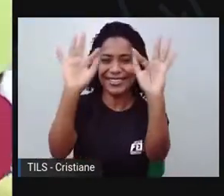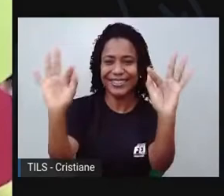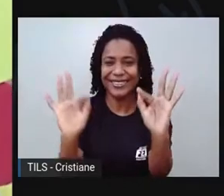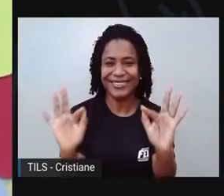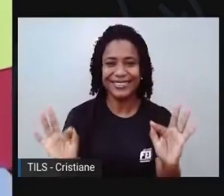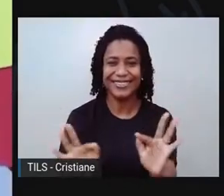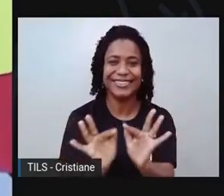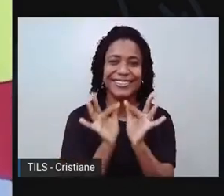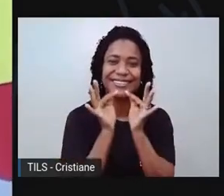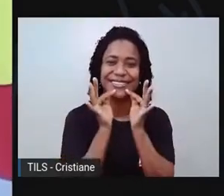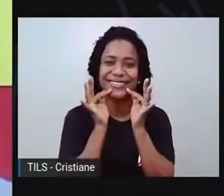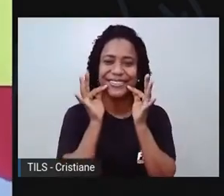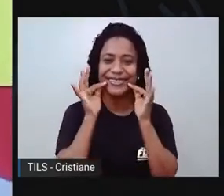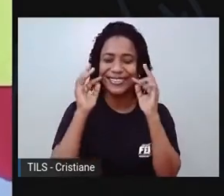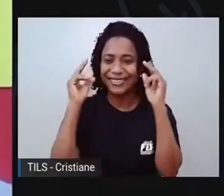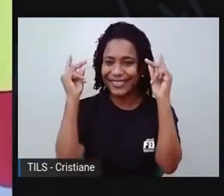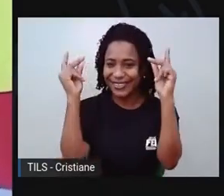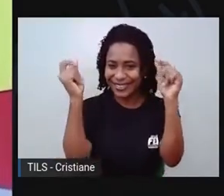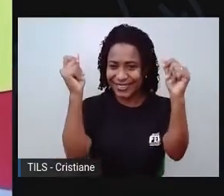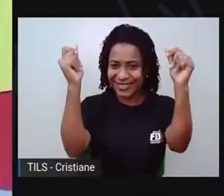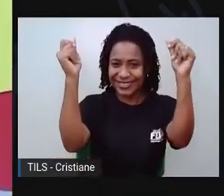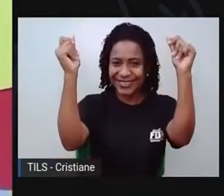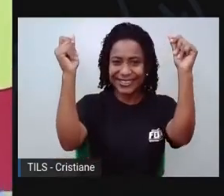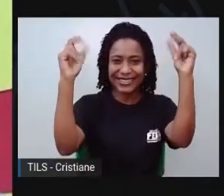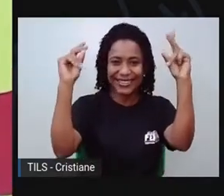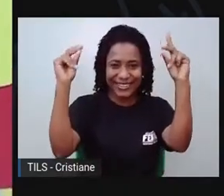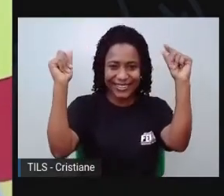feliz, estala os dedos para mim.